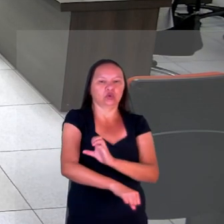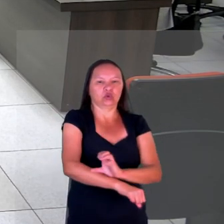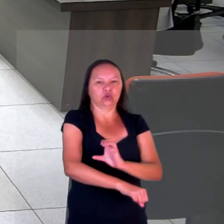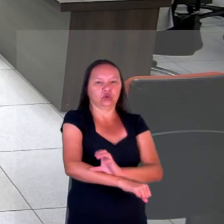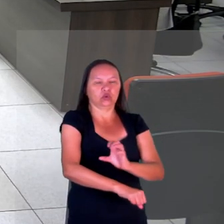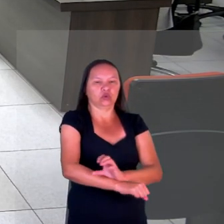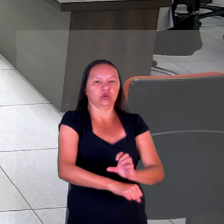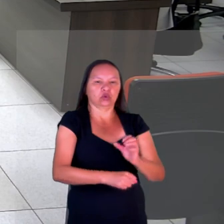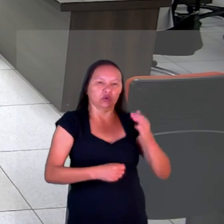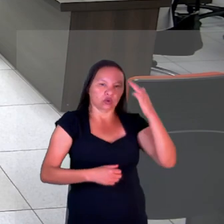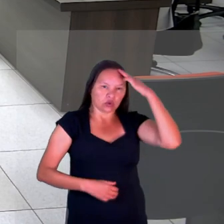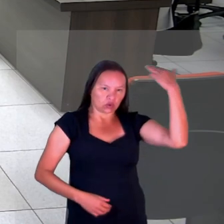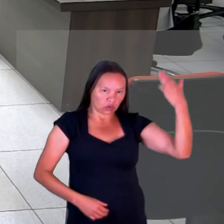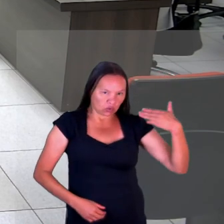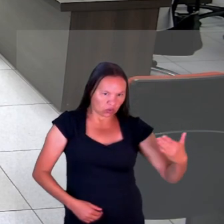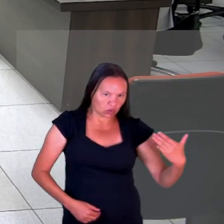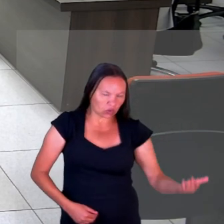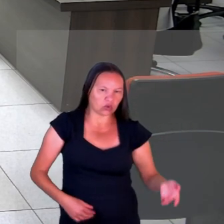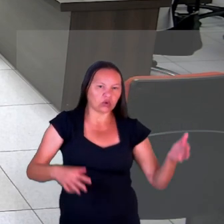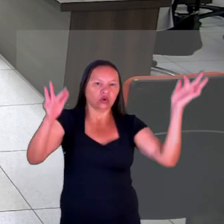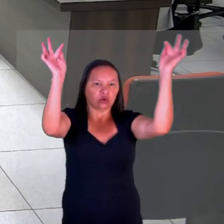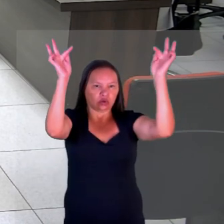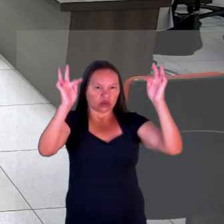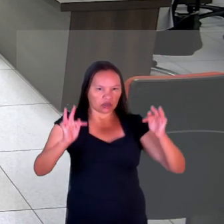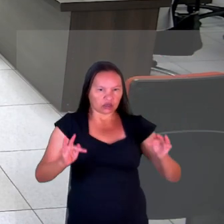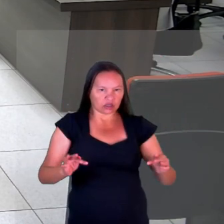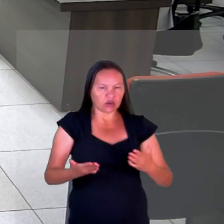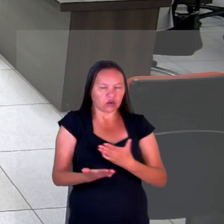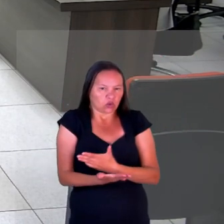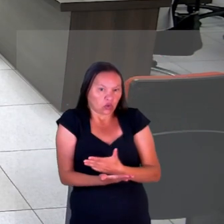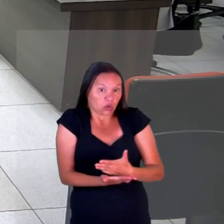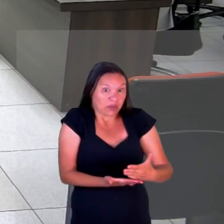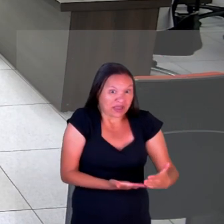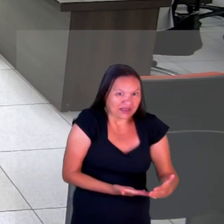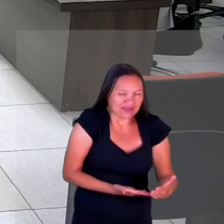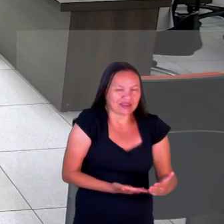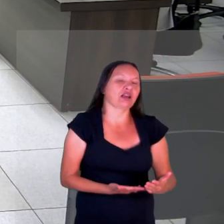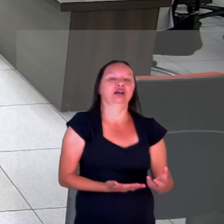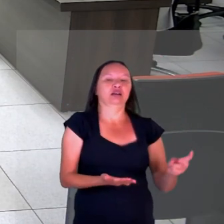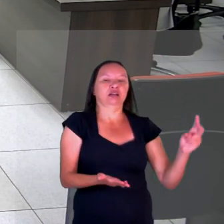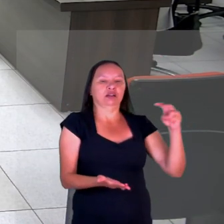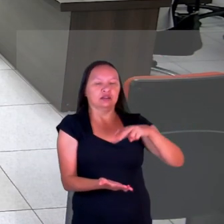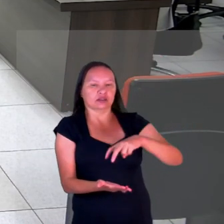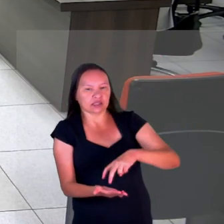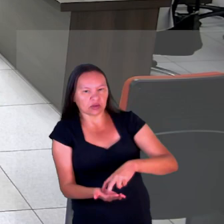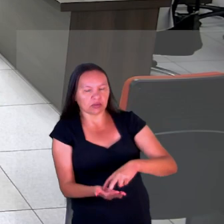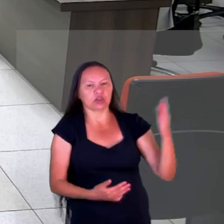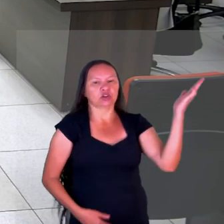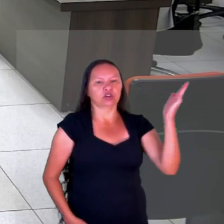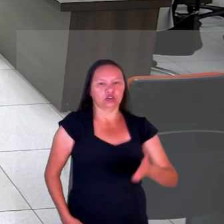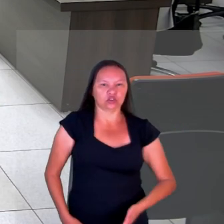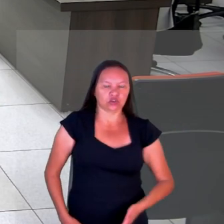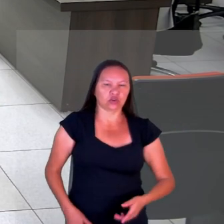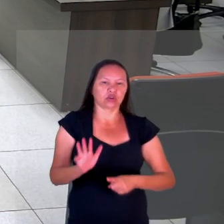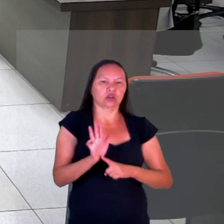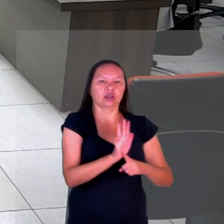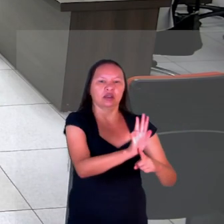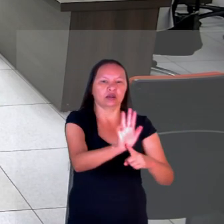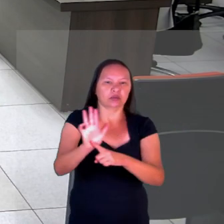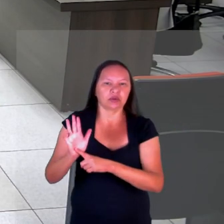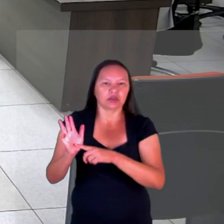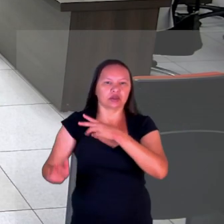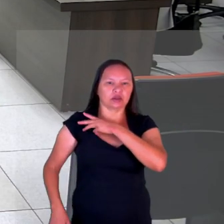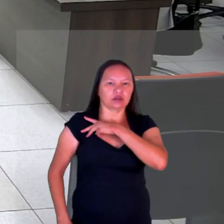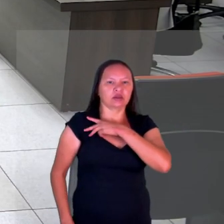satisfação iniciar a manhã de hoje os trabalhos neste ato eu represento o presidente da Comissão de